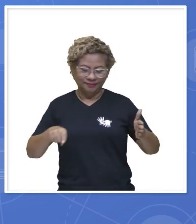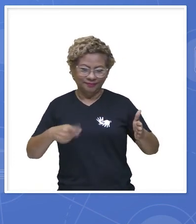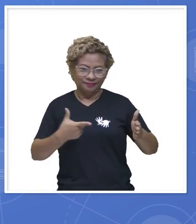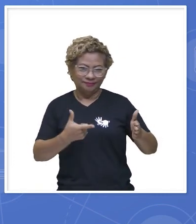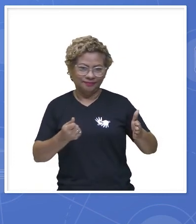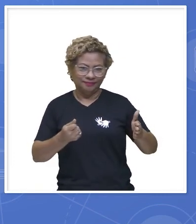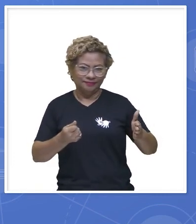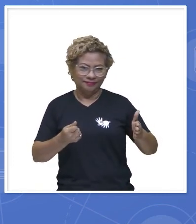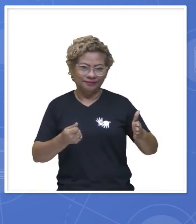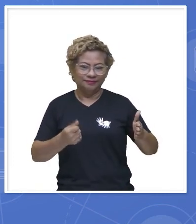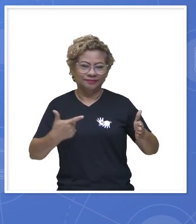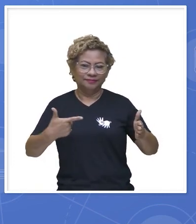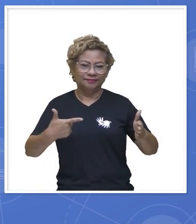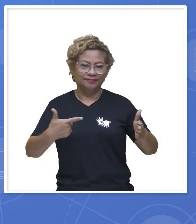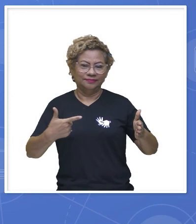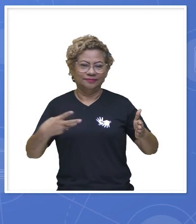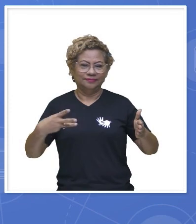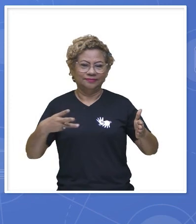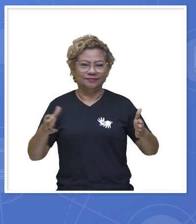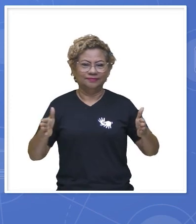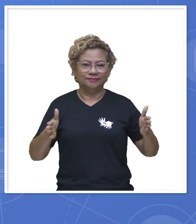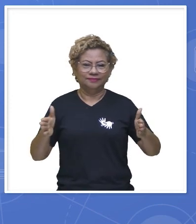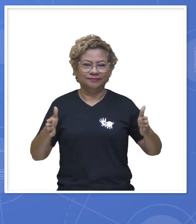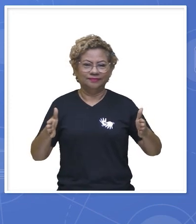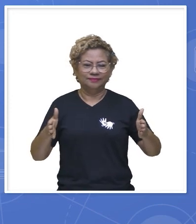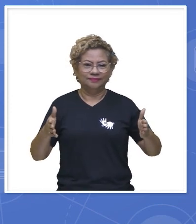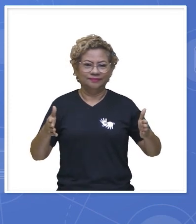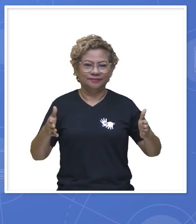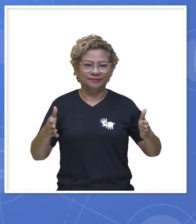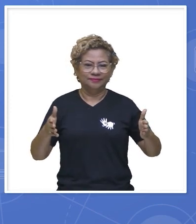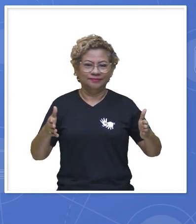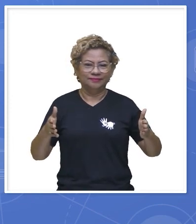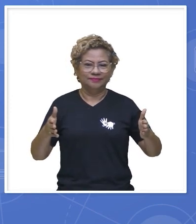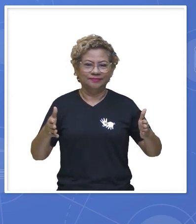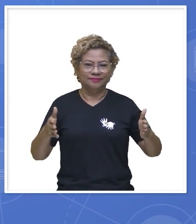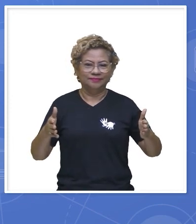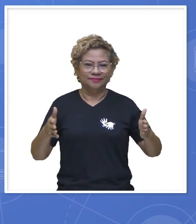5,5, eu tenho outro 5,5 ali,